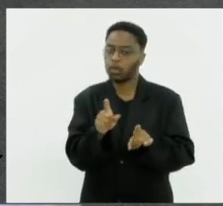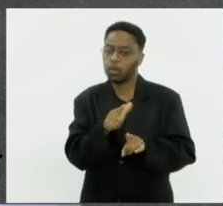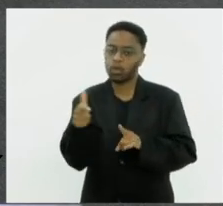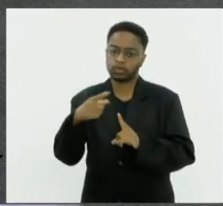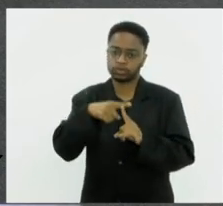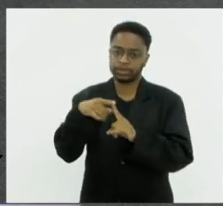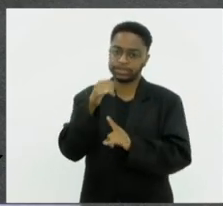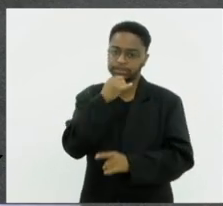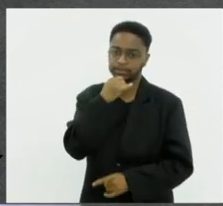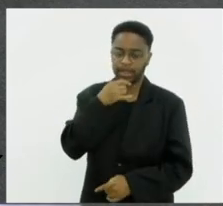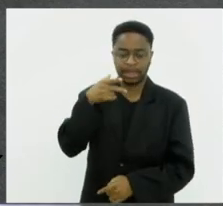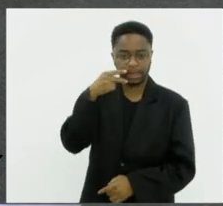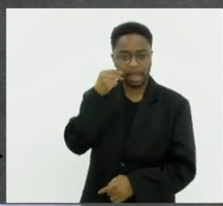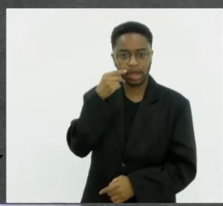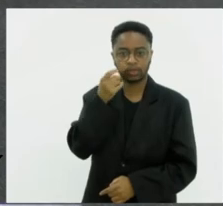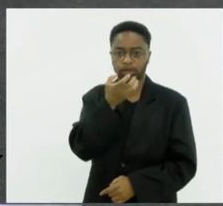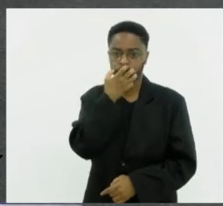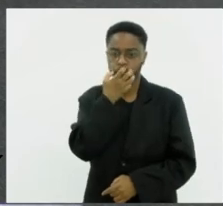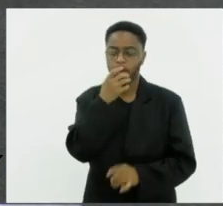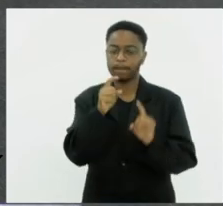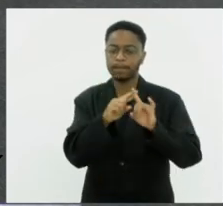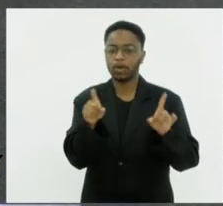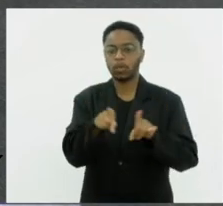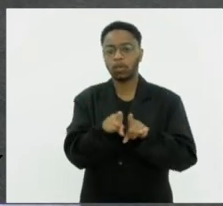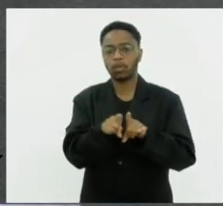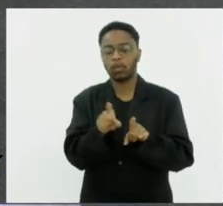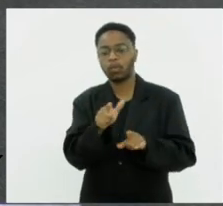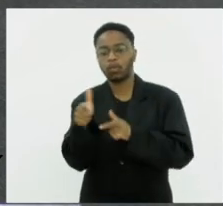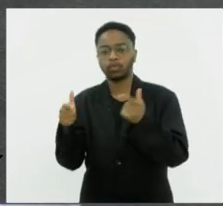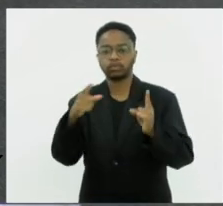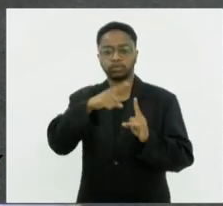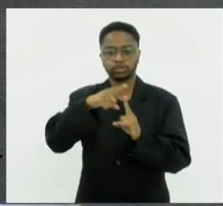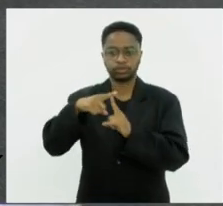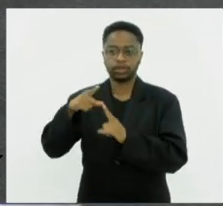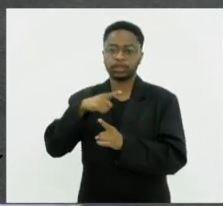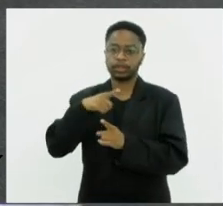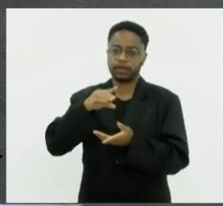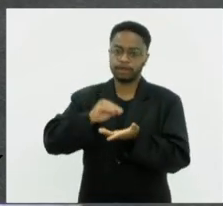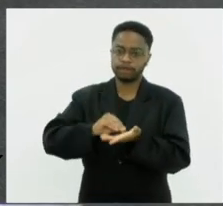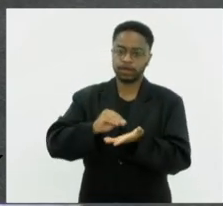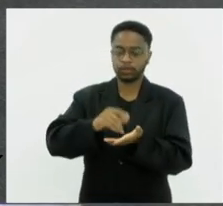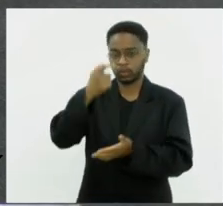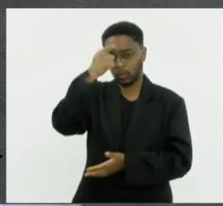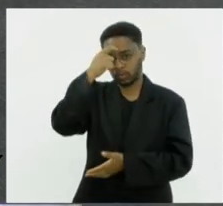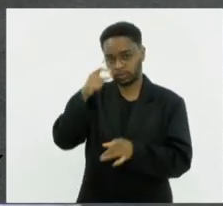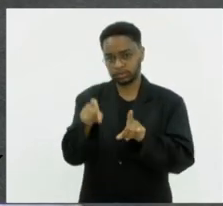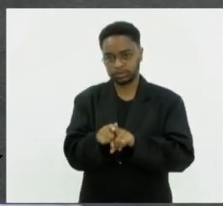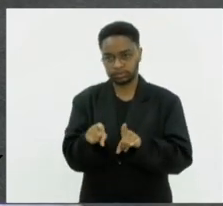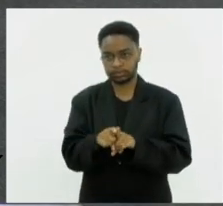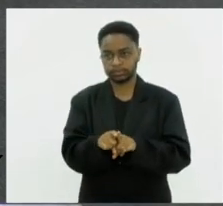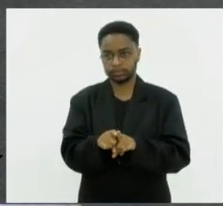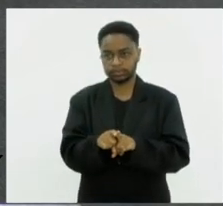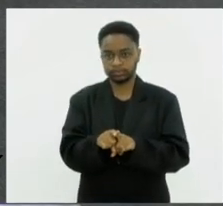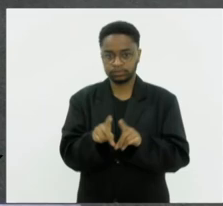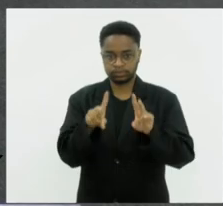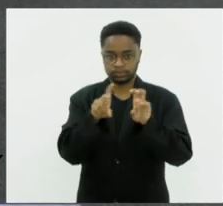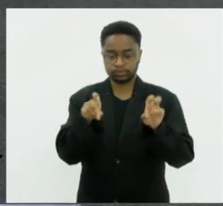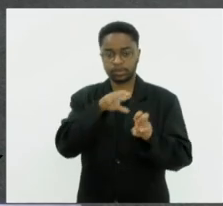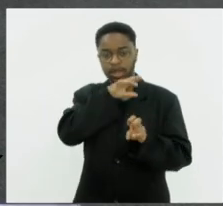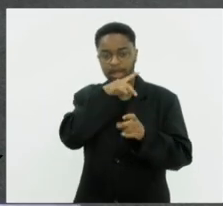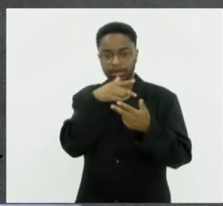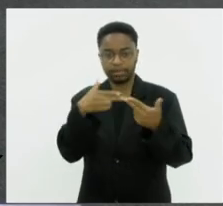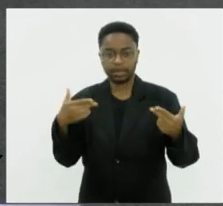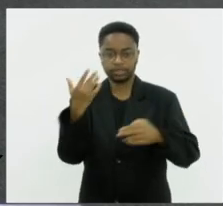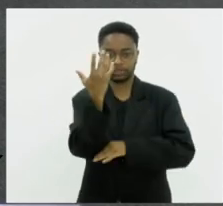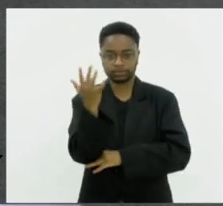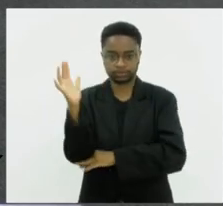são gatos, cães, mas também os animais de médio porte. Há também uma falta de conscientização em relação aos animais silvestres. E,